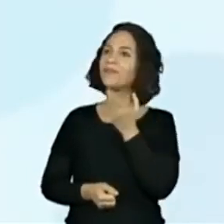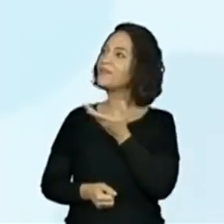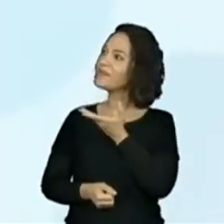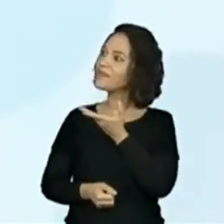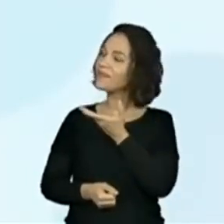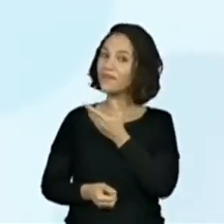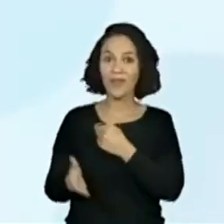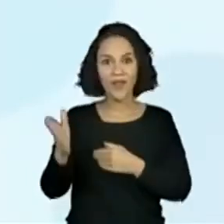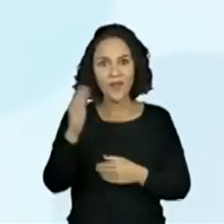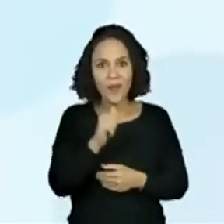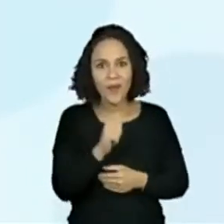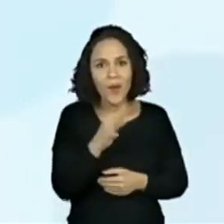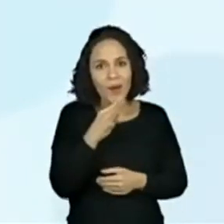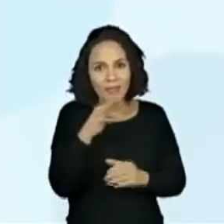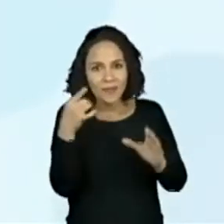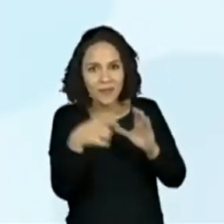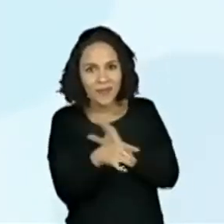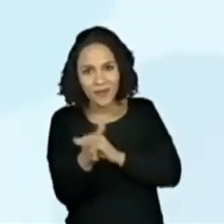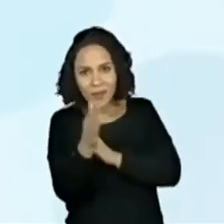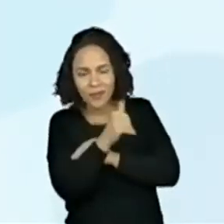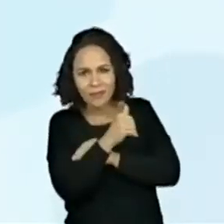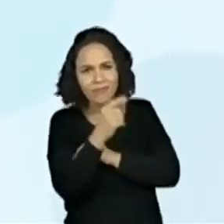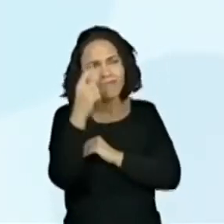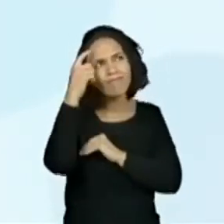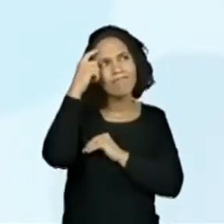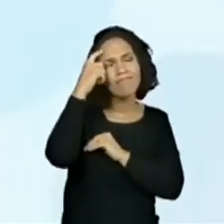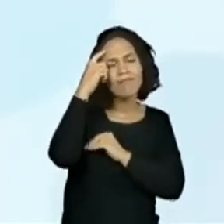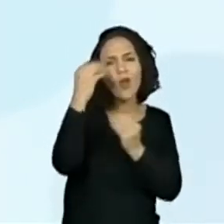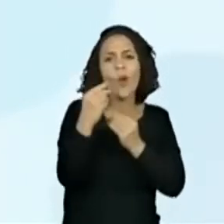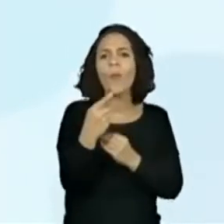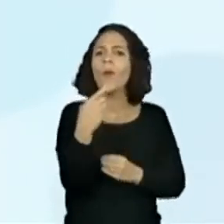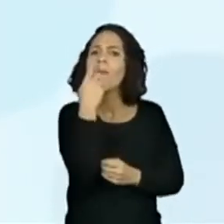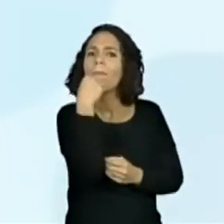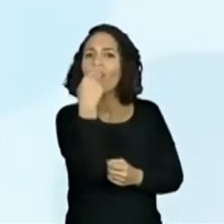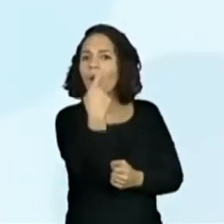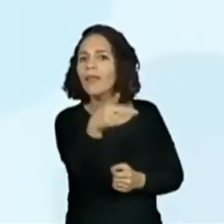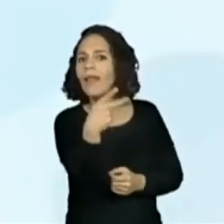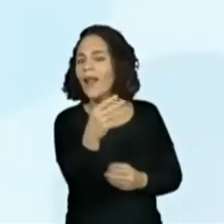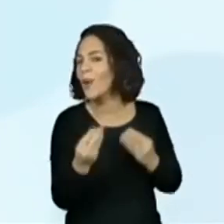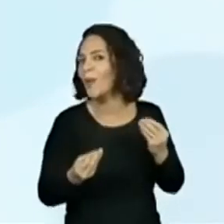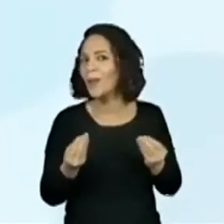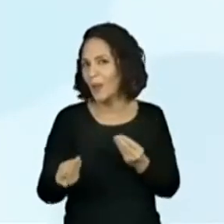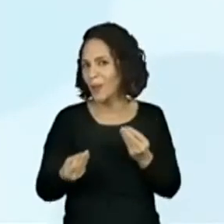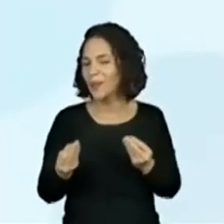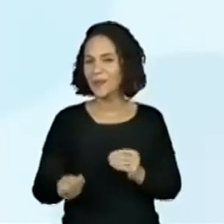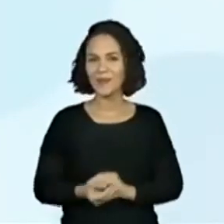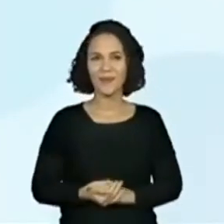Vamos conhecer um pouco sobre essa borboleta e pensar aí sobre a boca desse inseto?